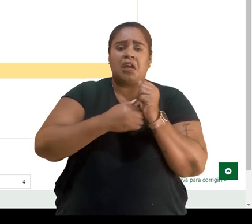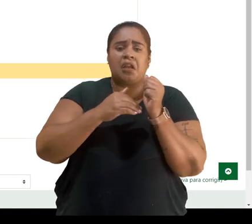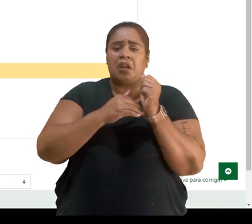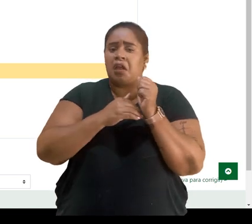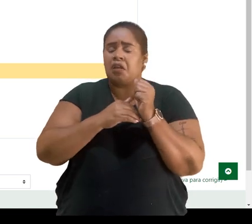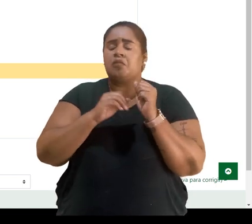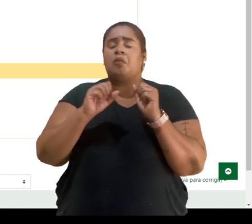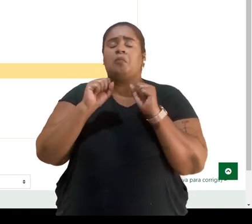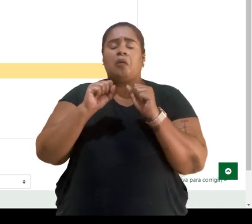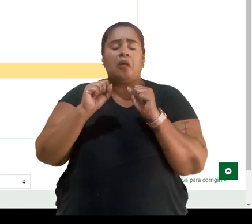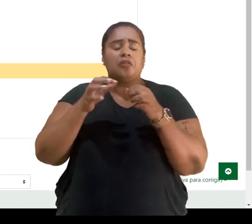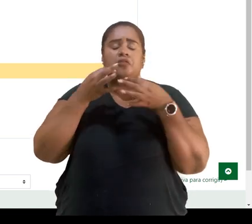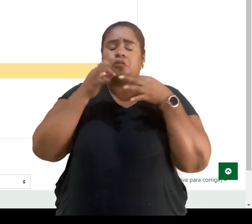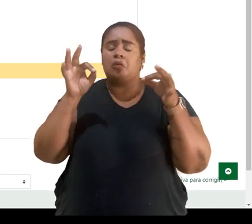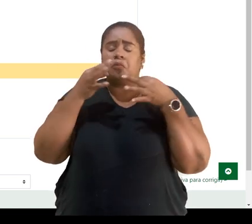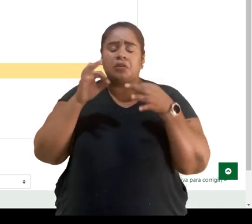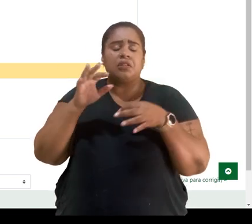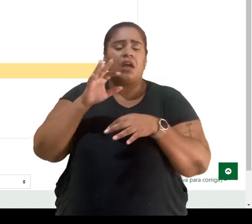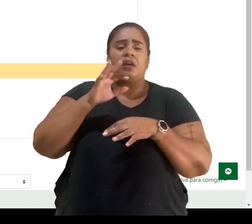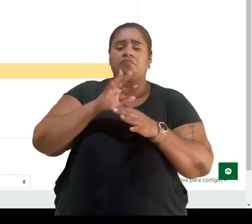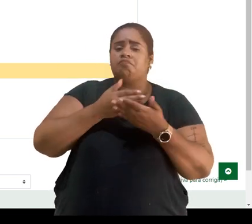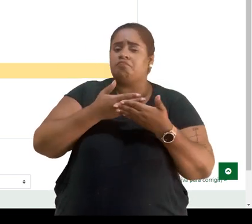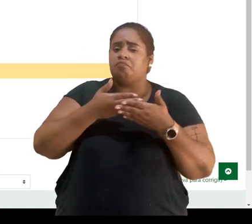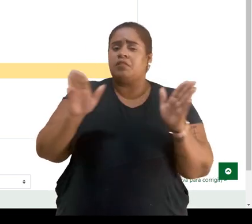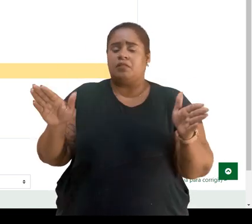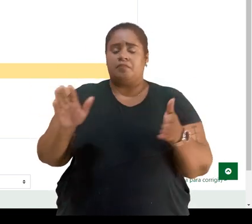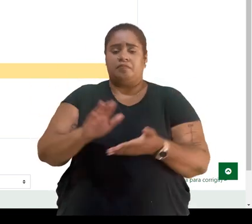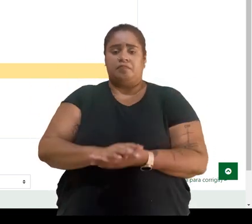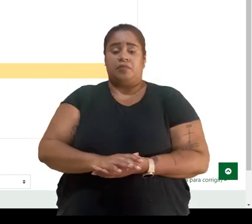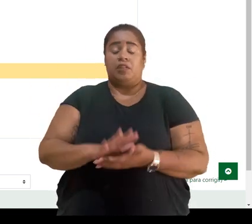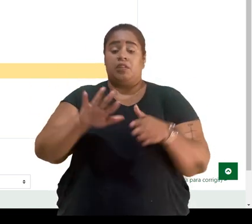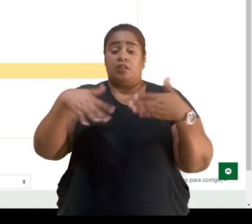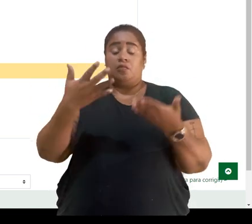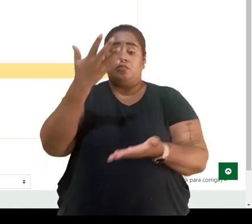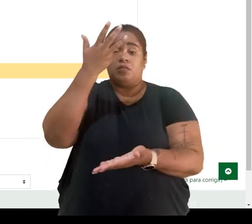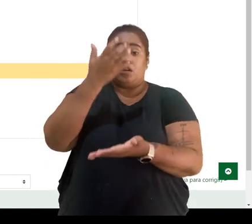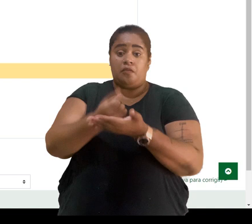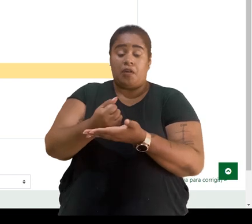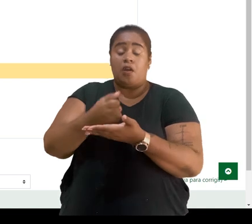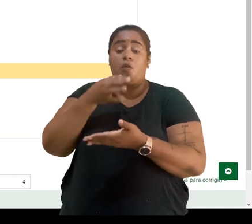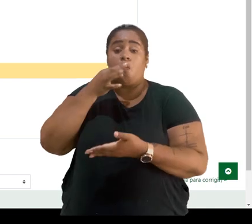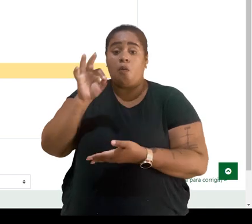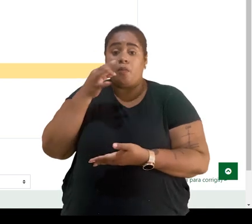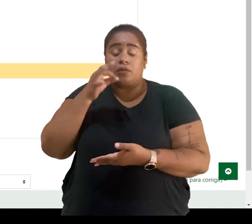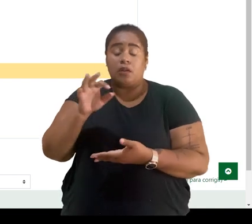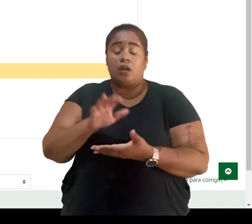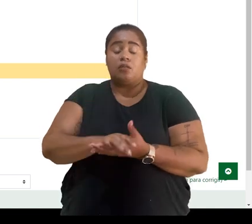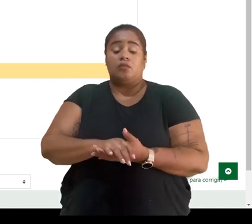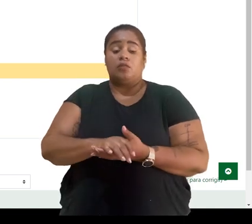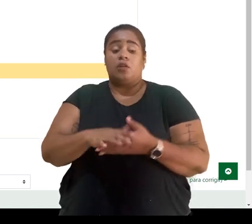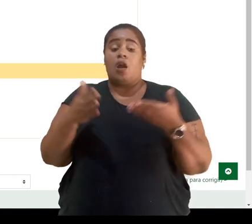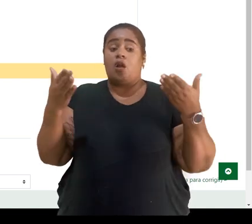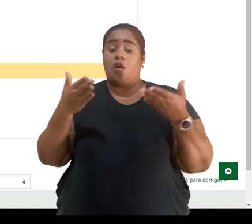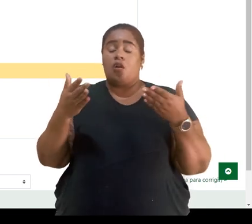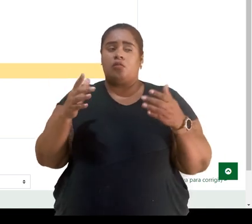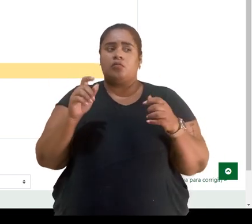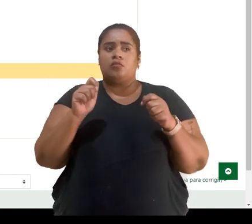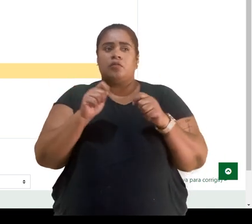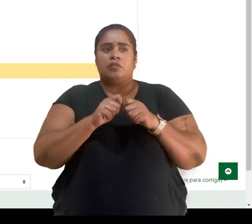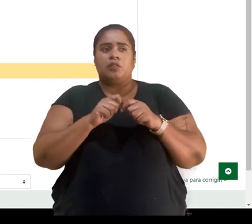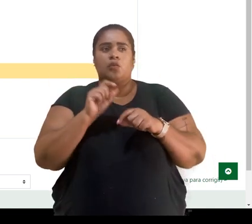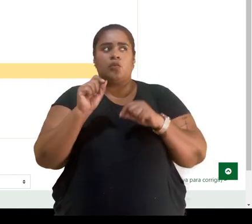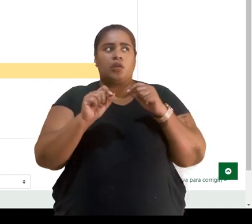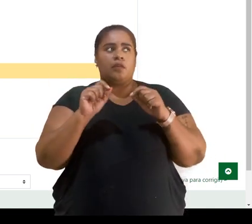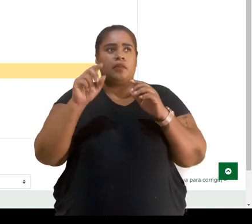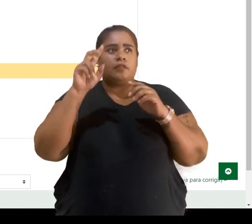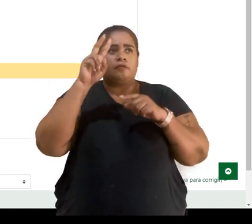necessariamente uma avaliação também pode fazer esse comentário aqui de forma pública então salvei anota o